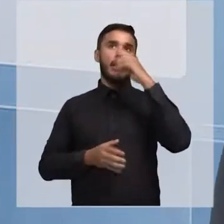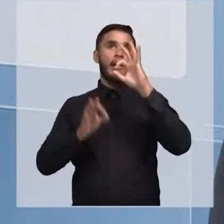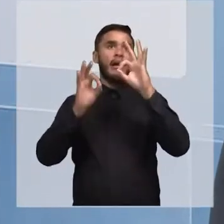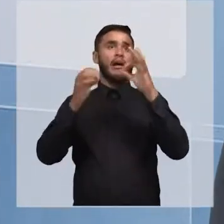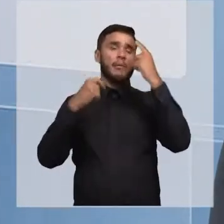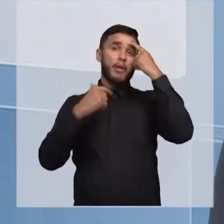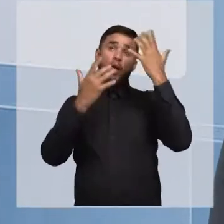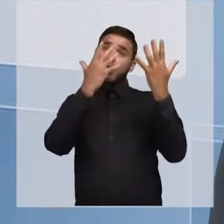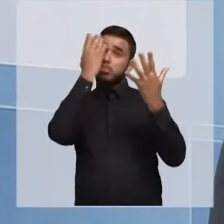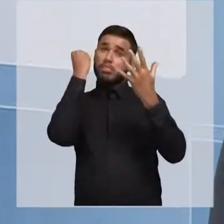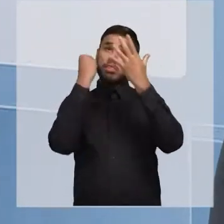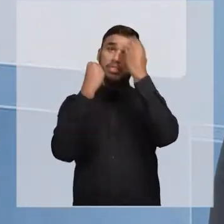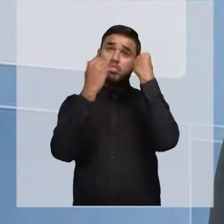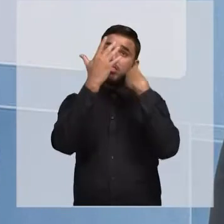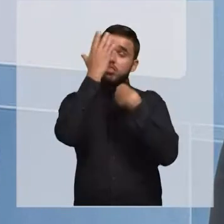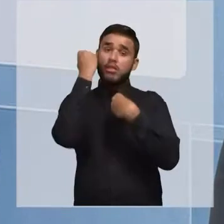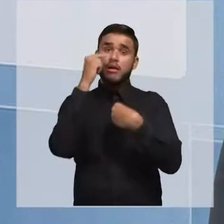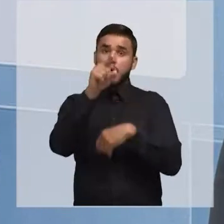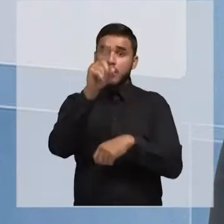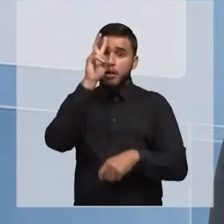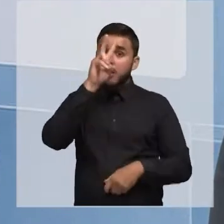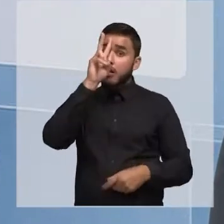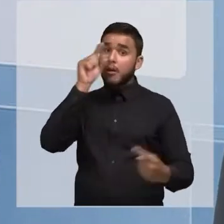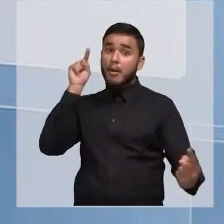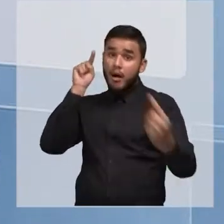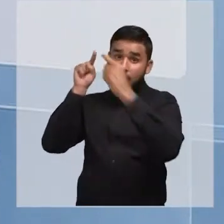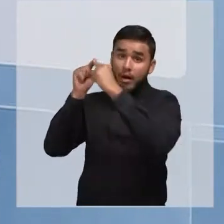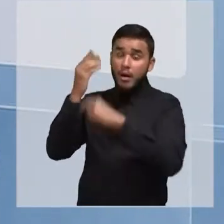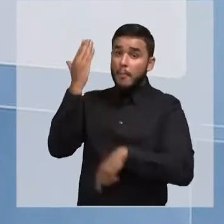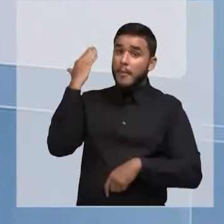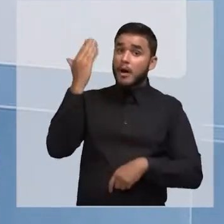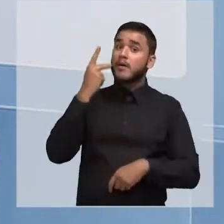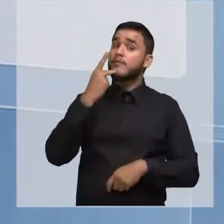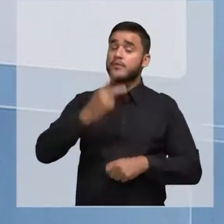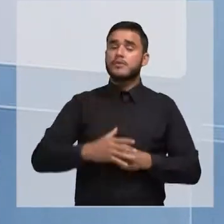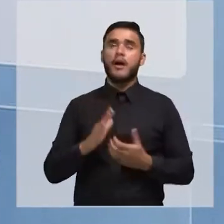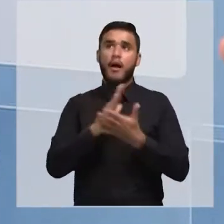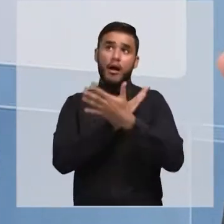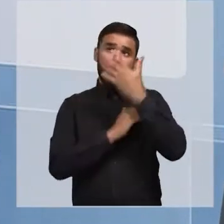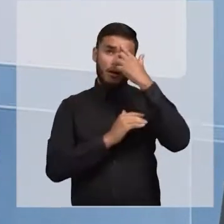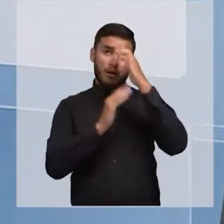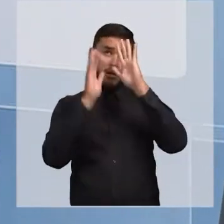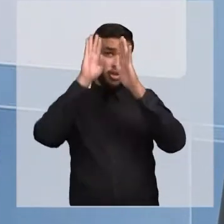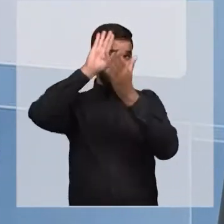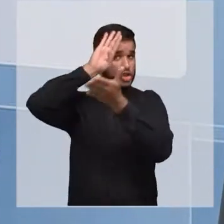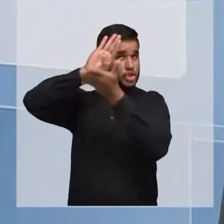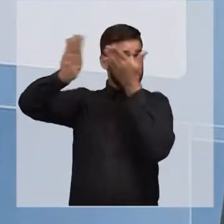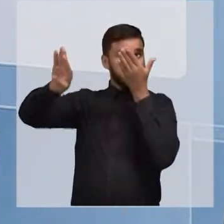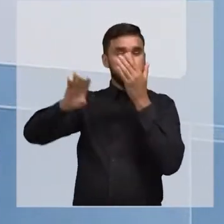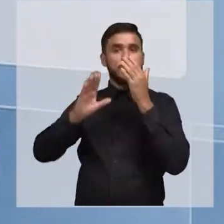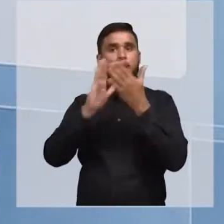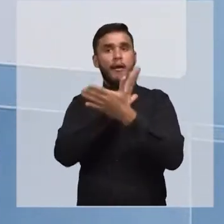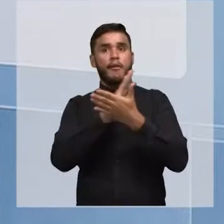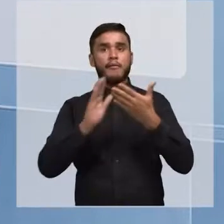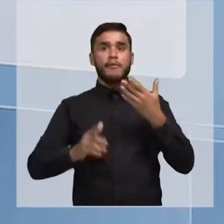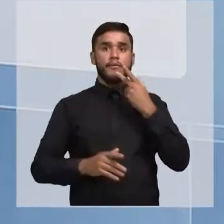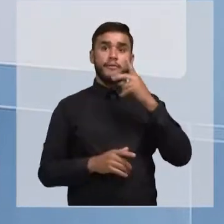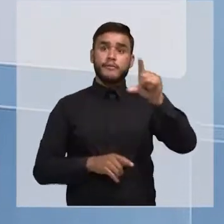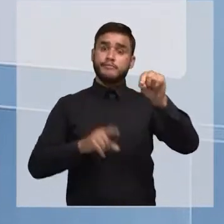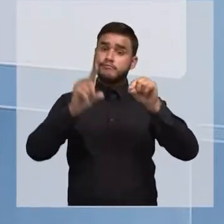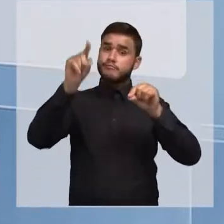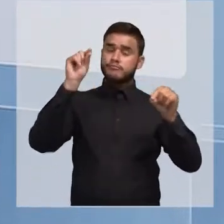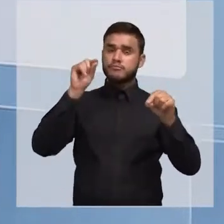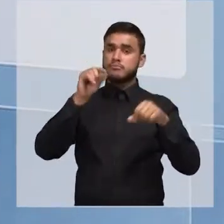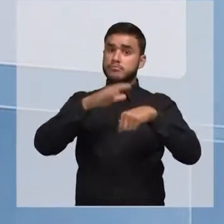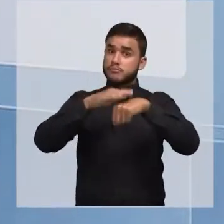curta. Não é? Ou tem uma memória seletiva de acordo com o que eles querem. Então você não tem a memória curta nem